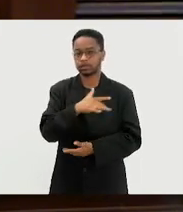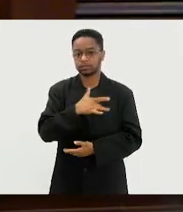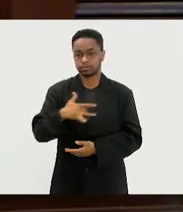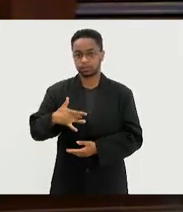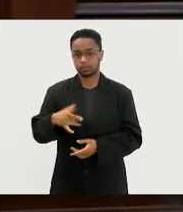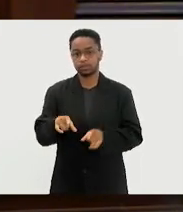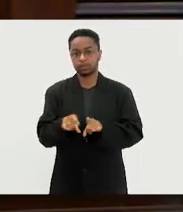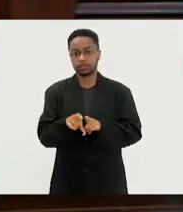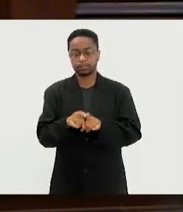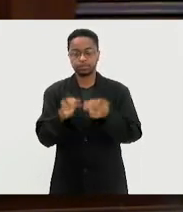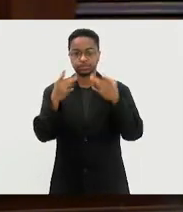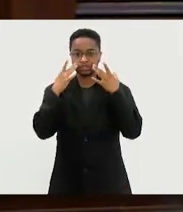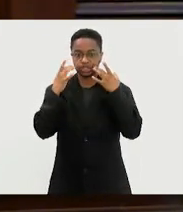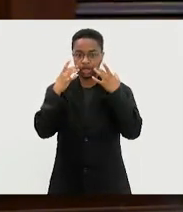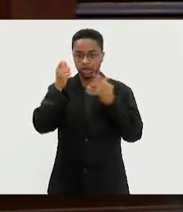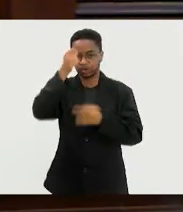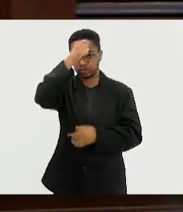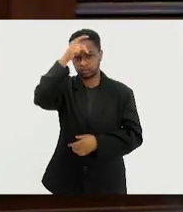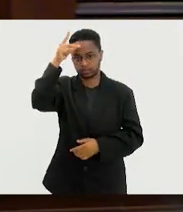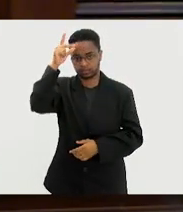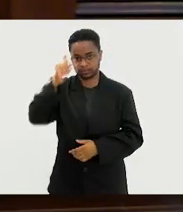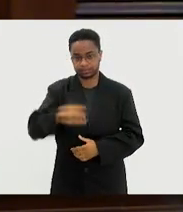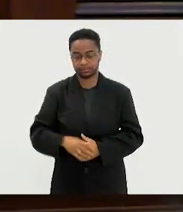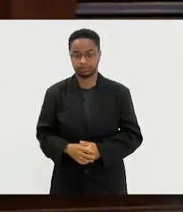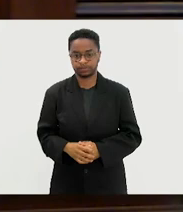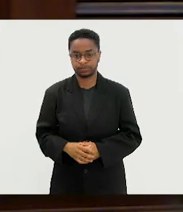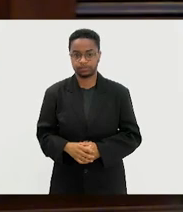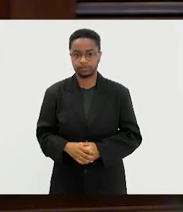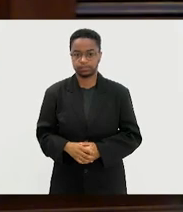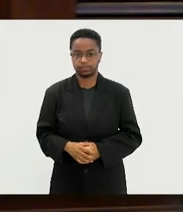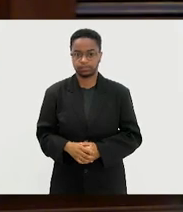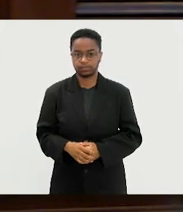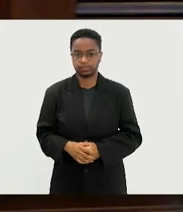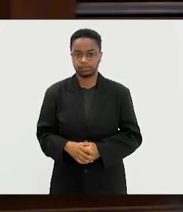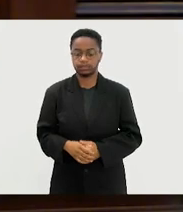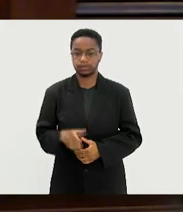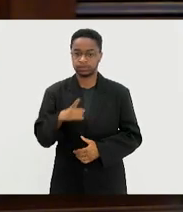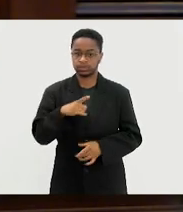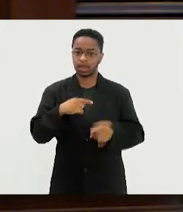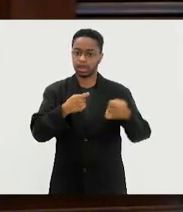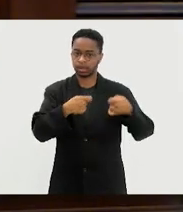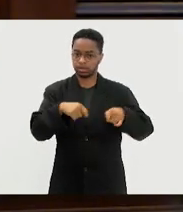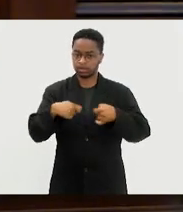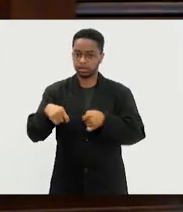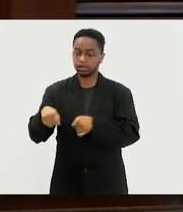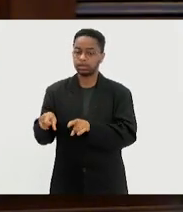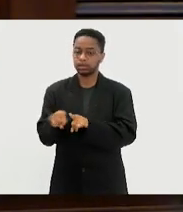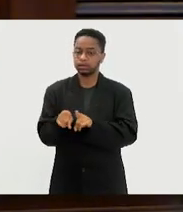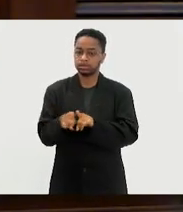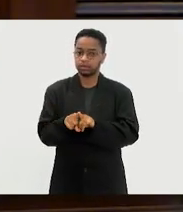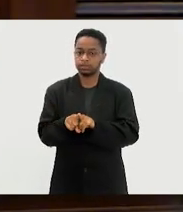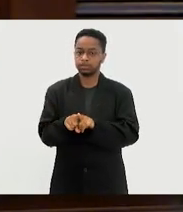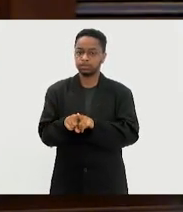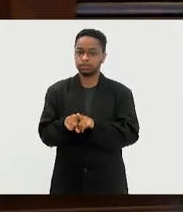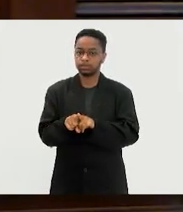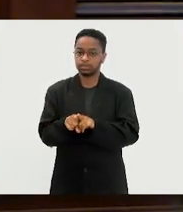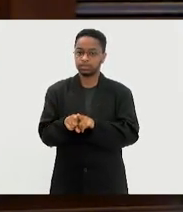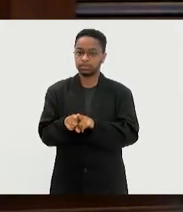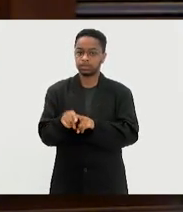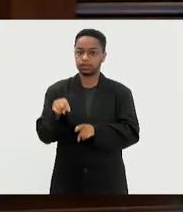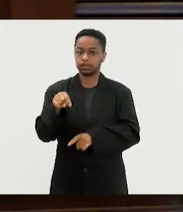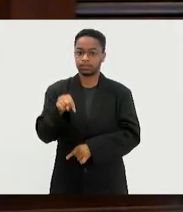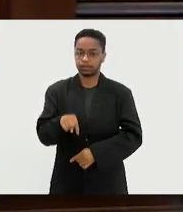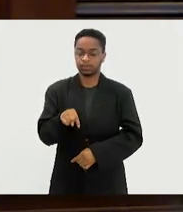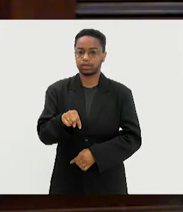do Teatro Municipal. Demandas não faltam, e até mesmo do nosso Rio